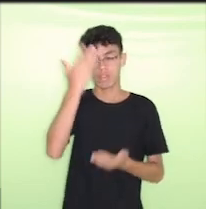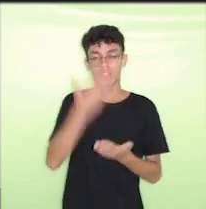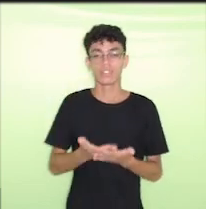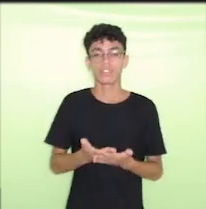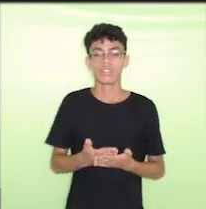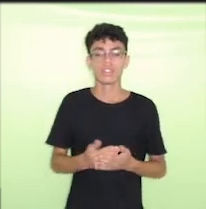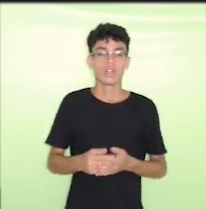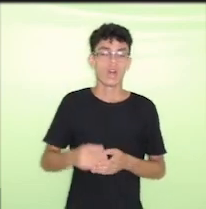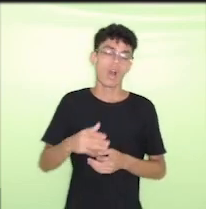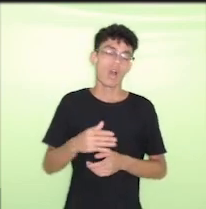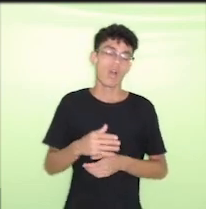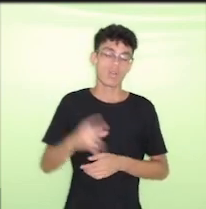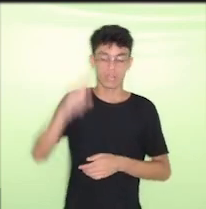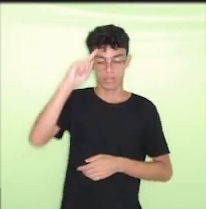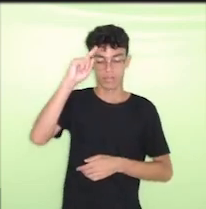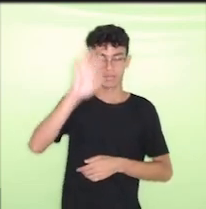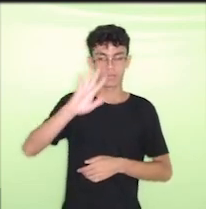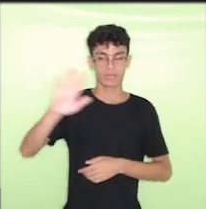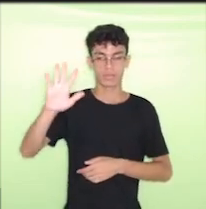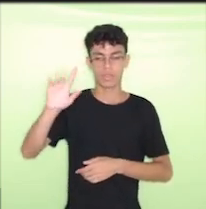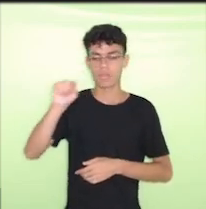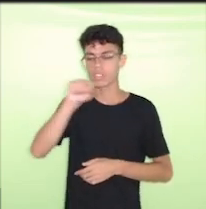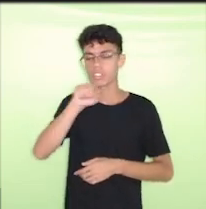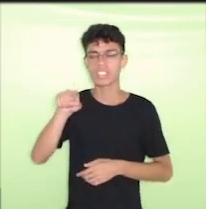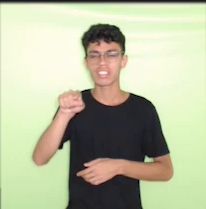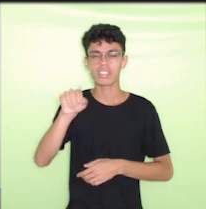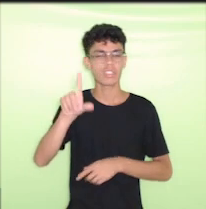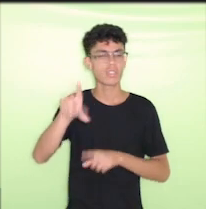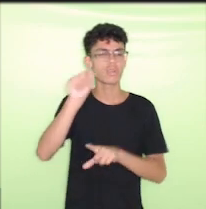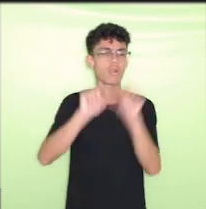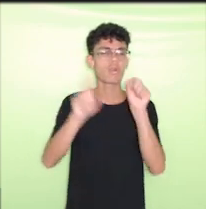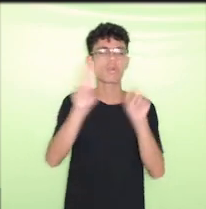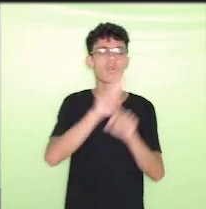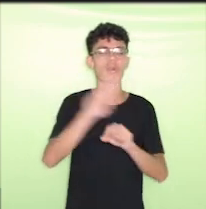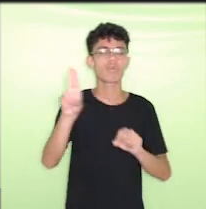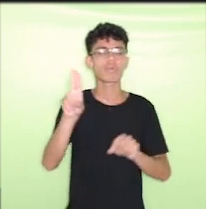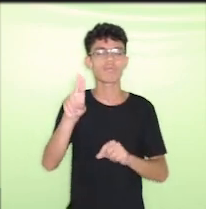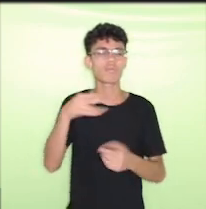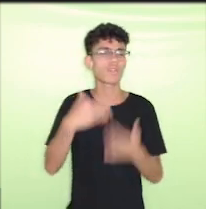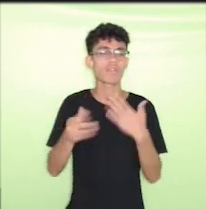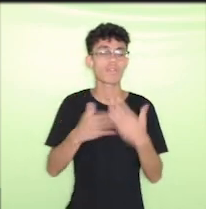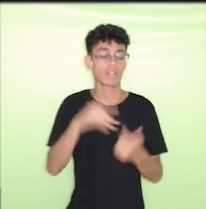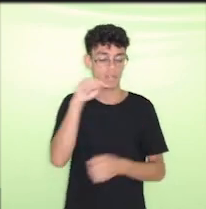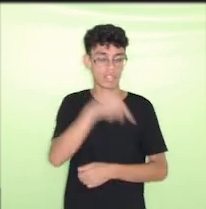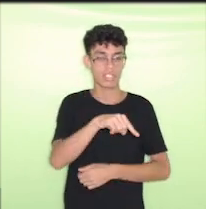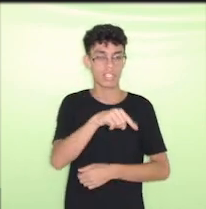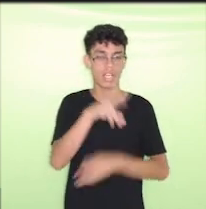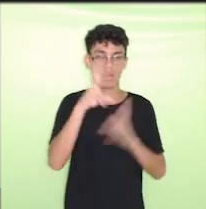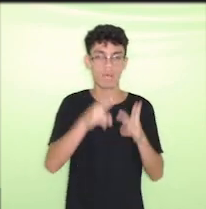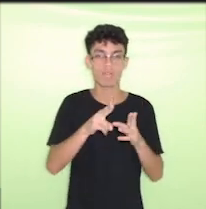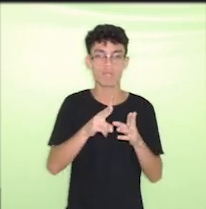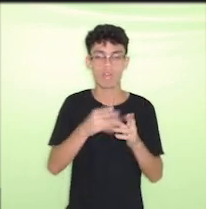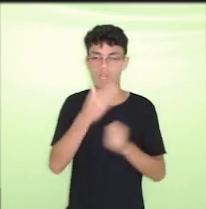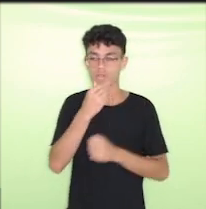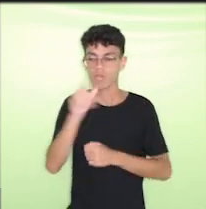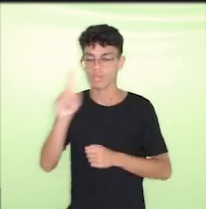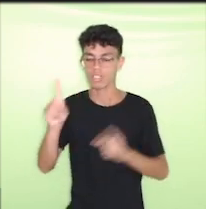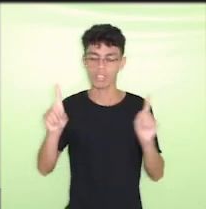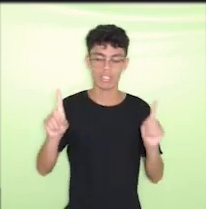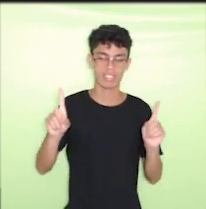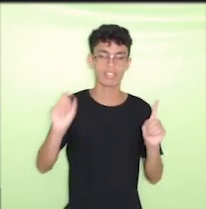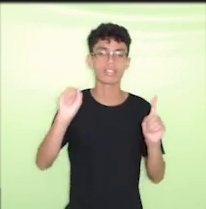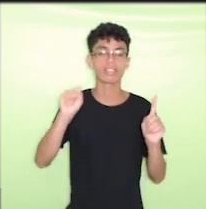Um sonhador? Vocês podem dar o nome que quiserem. E você é igual a ele? Sim,